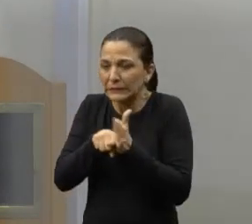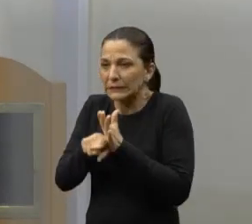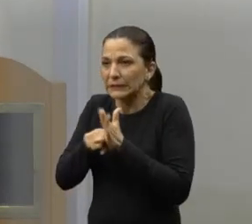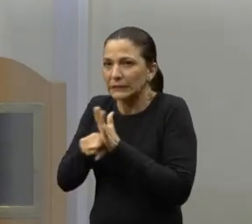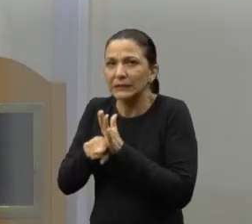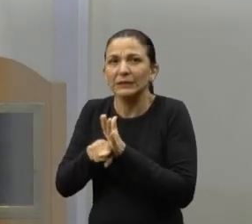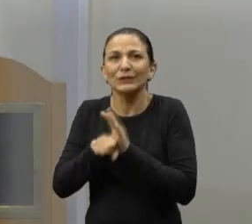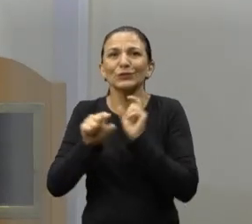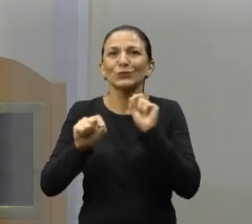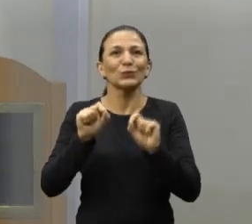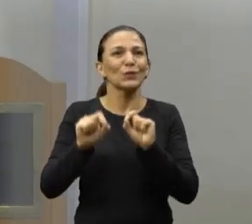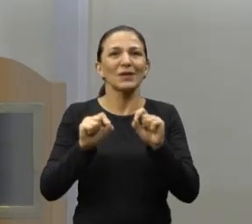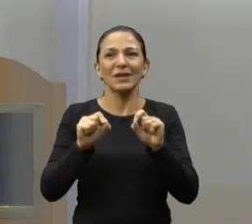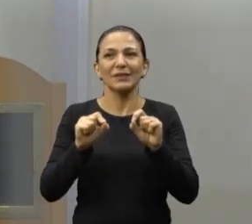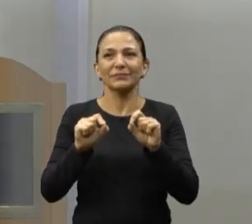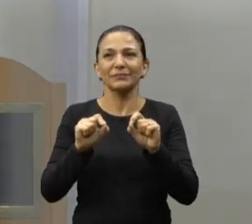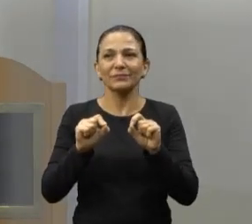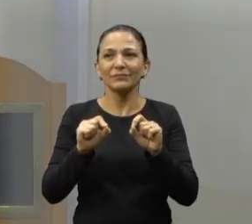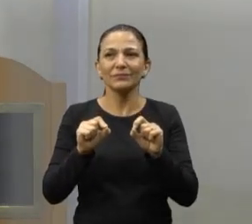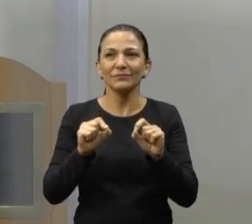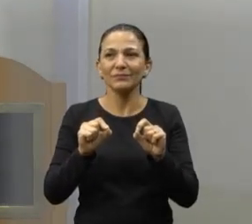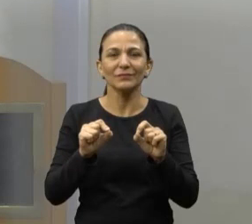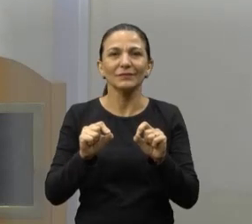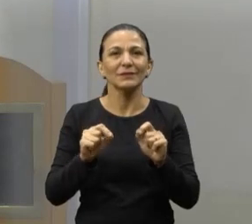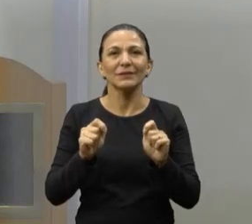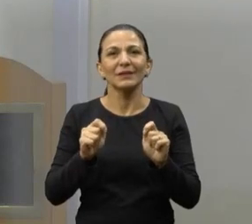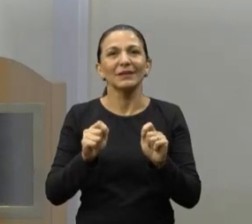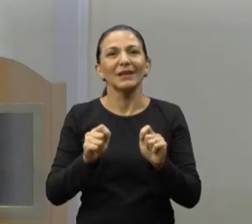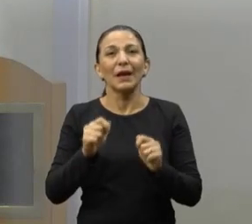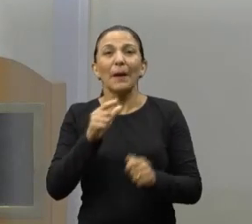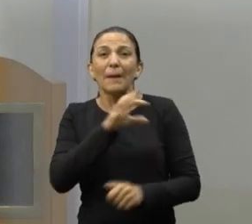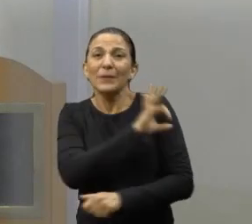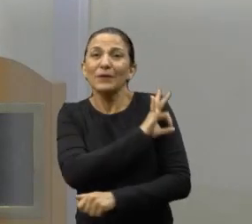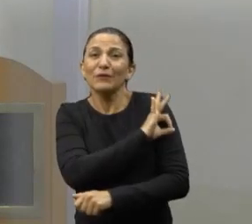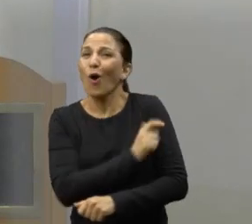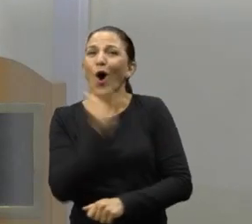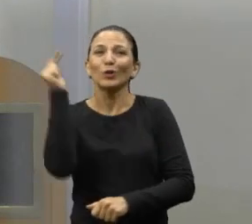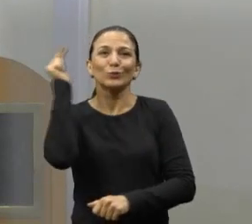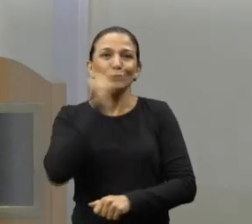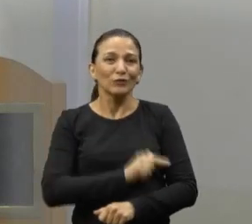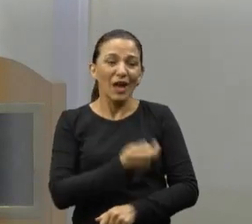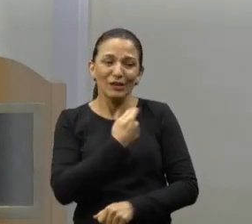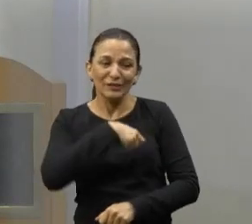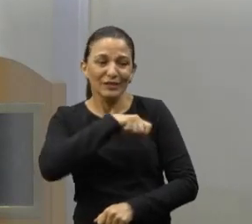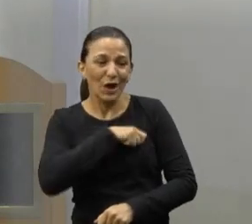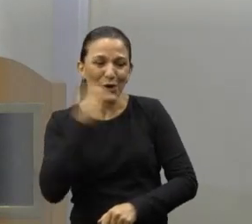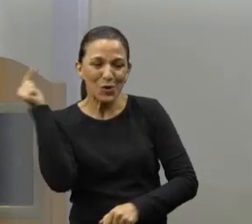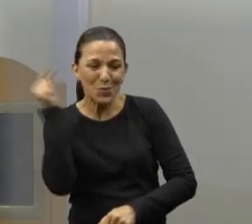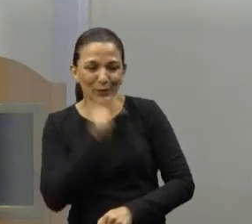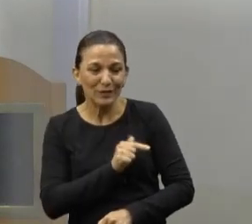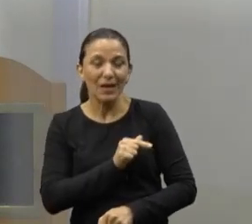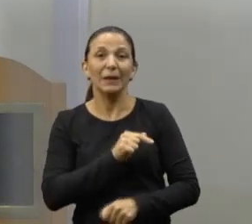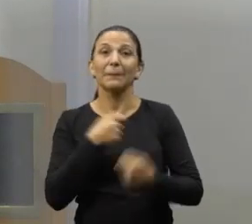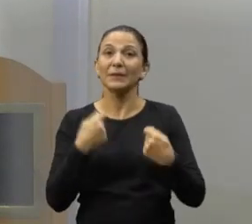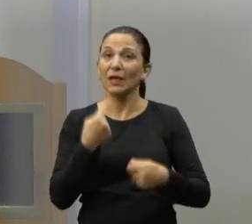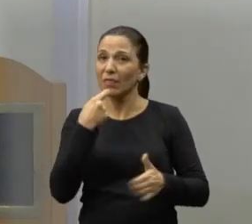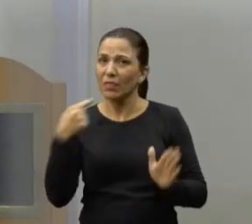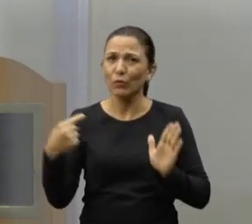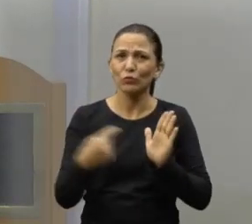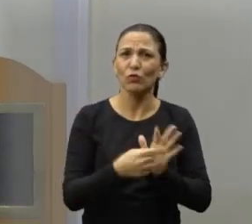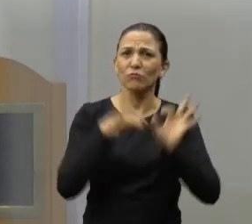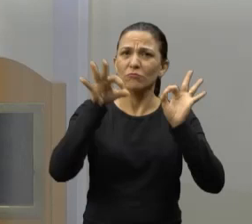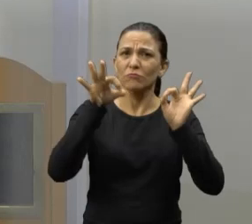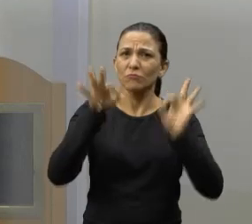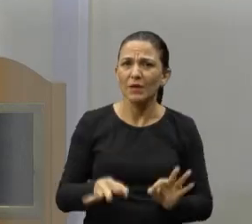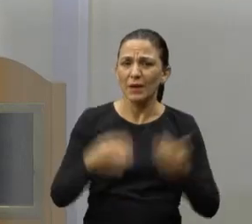completa não vai não vai estar alcance da prefeitura né dos órgãos fiscalizadores então a gente depende dessa contribuição